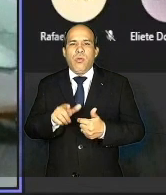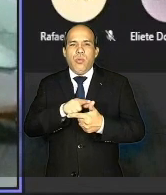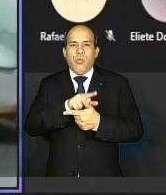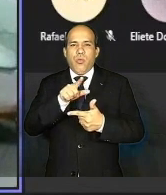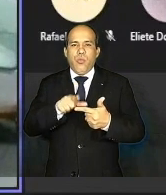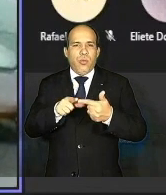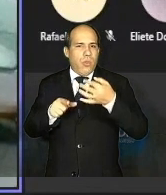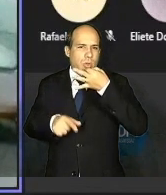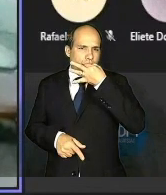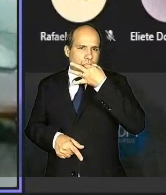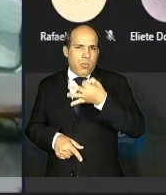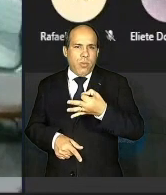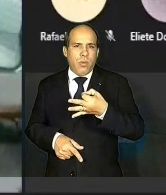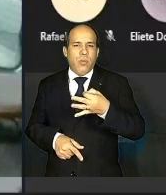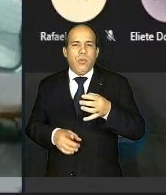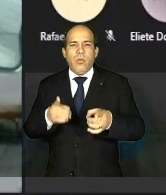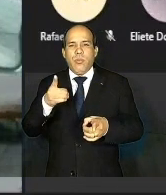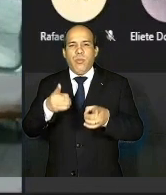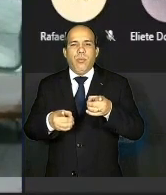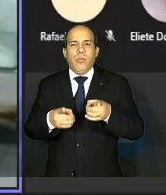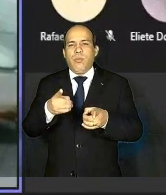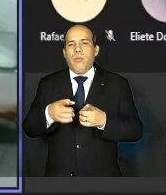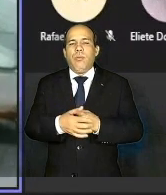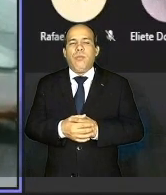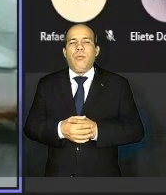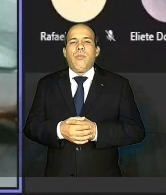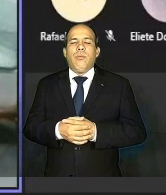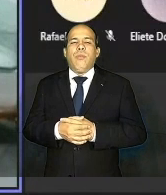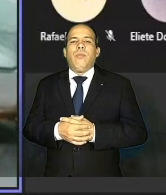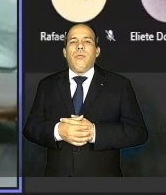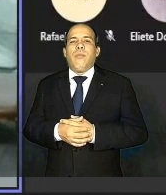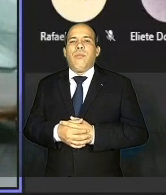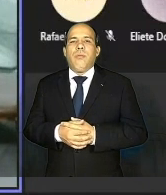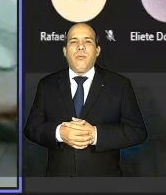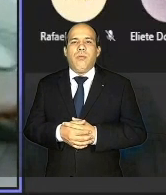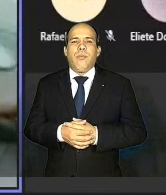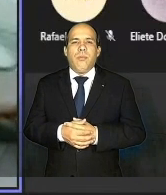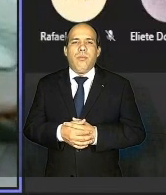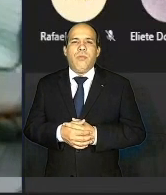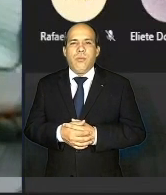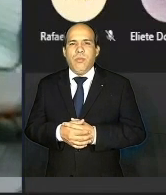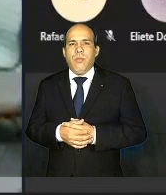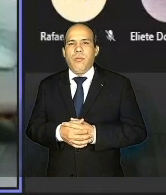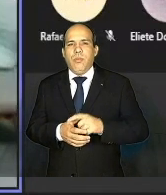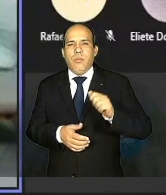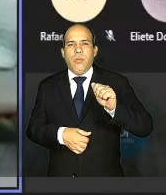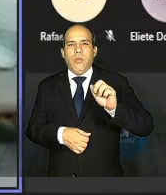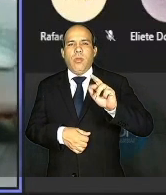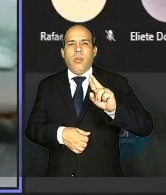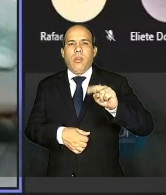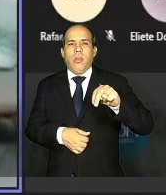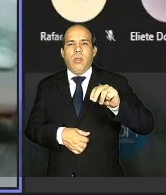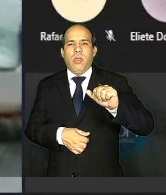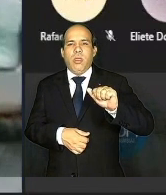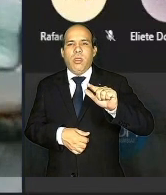Maruzan, e segundo vogal, o desembargador